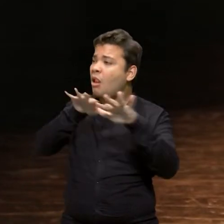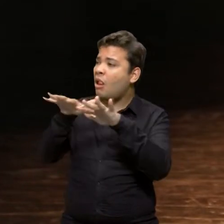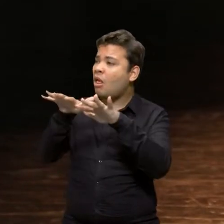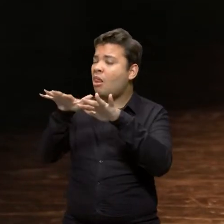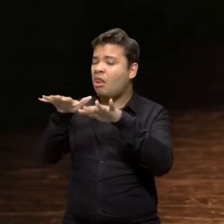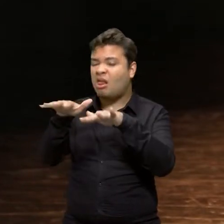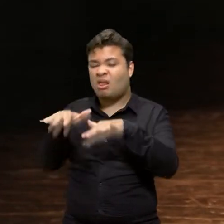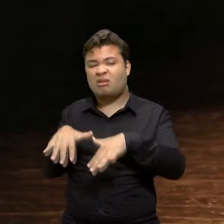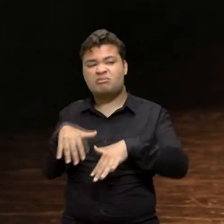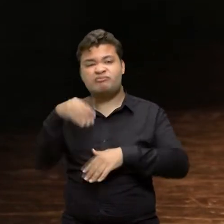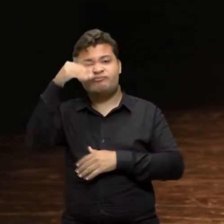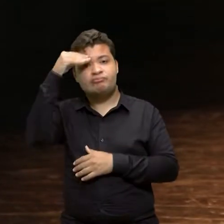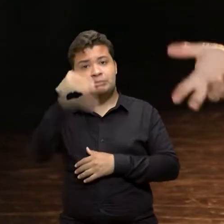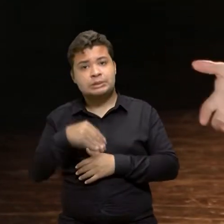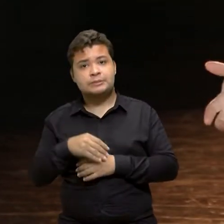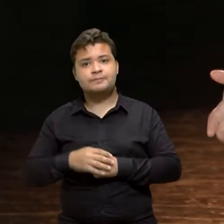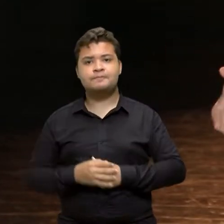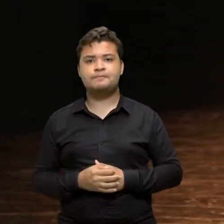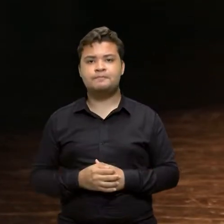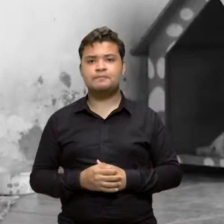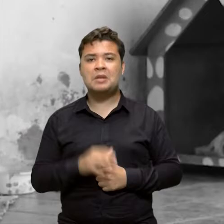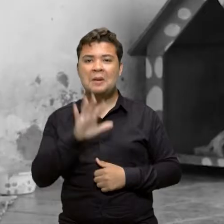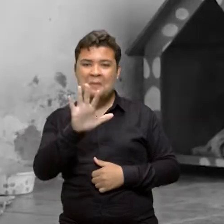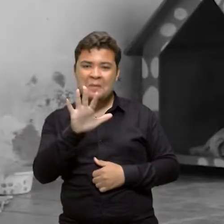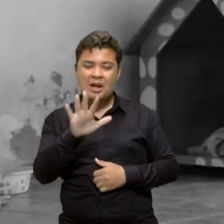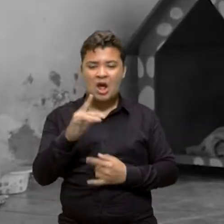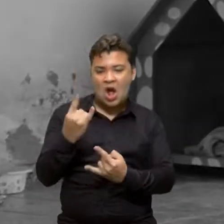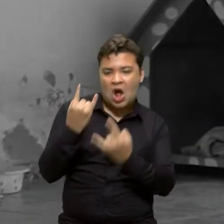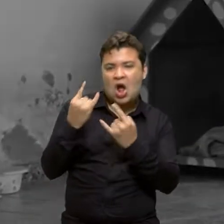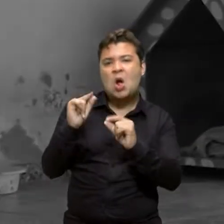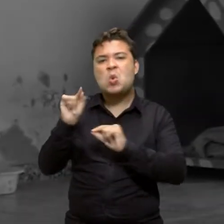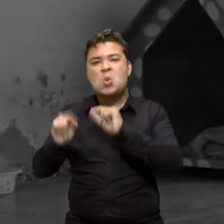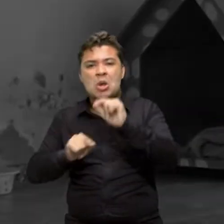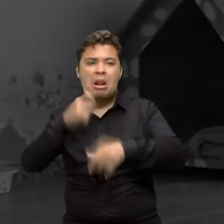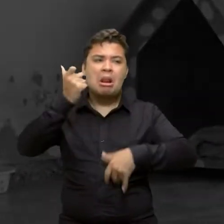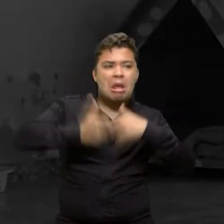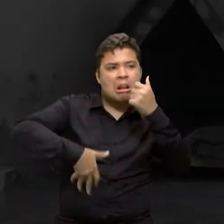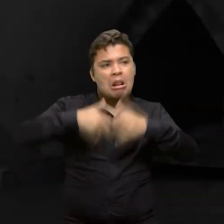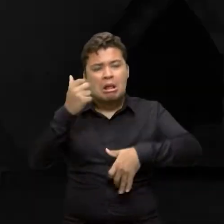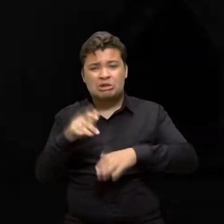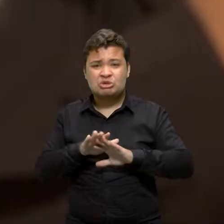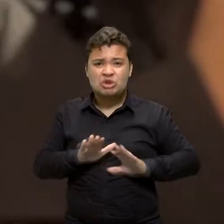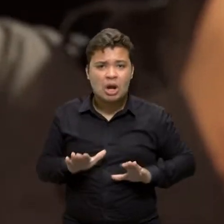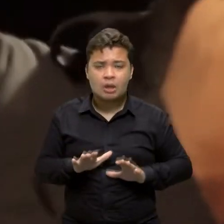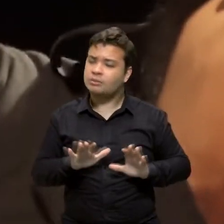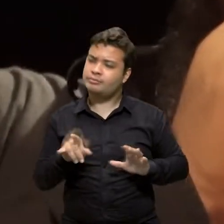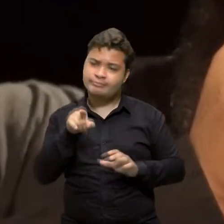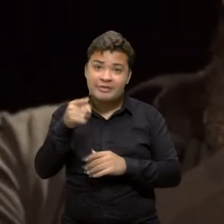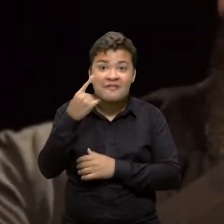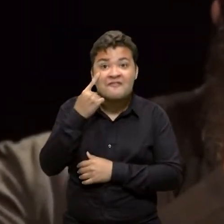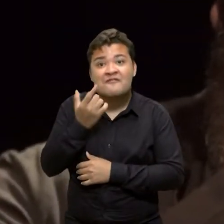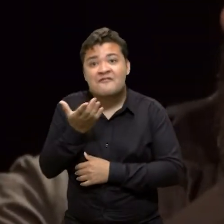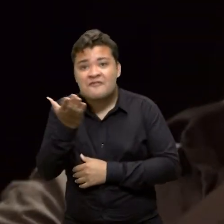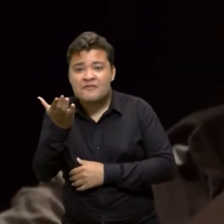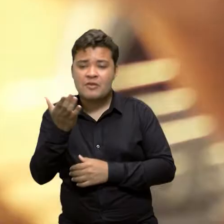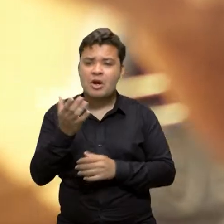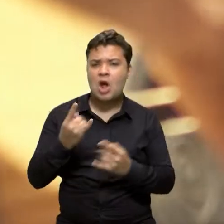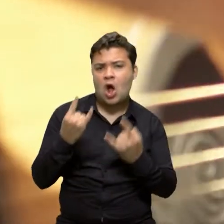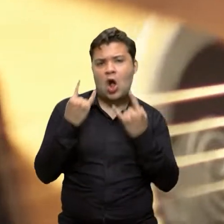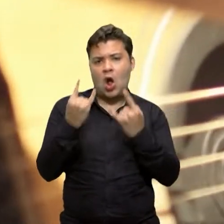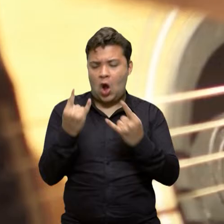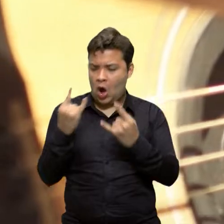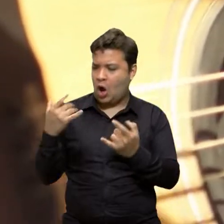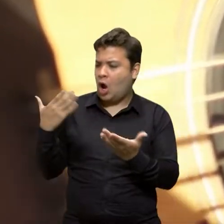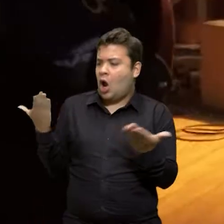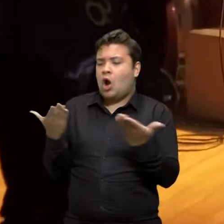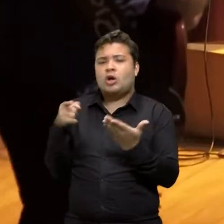também perca força ao longo desse tempo. Mas não adianta nada a gente ficar aqui falando do rock, né? Que